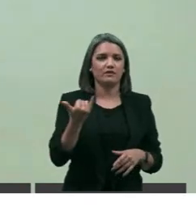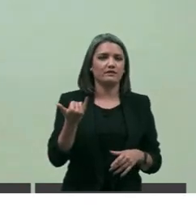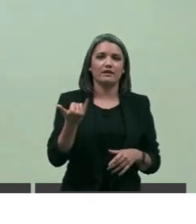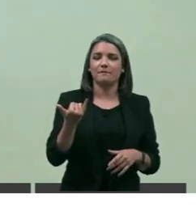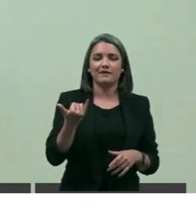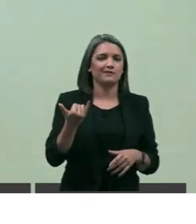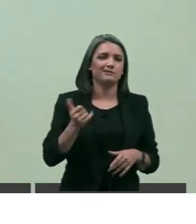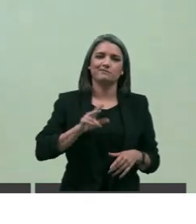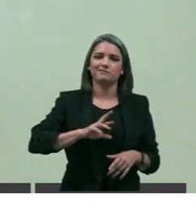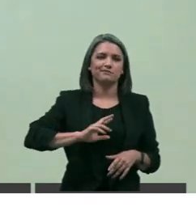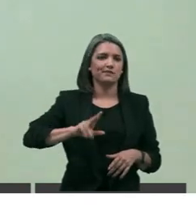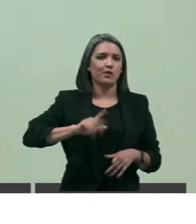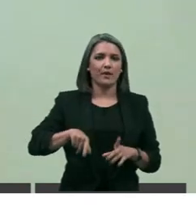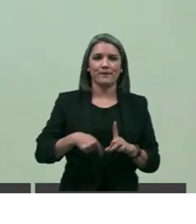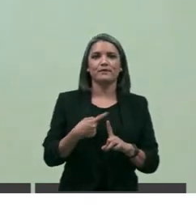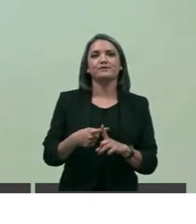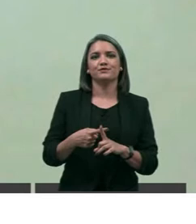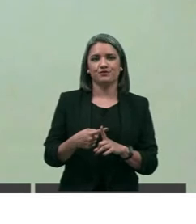magistrado.